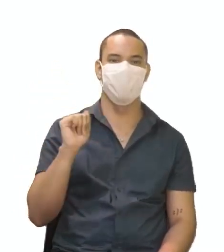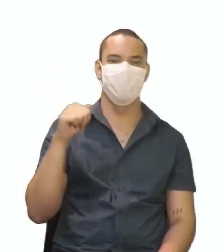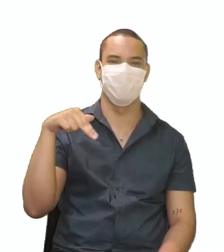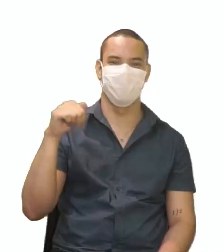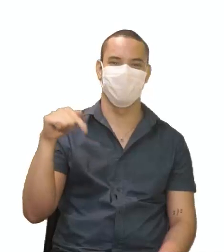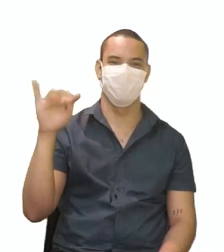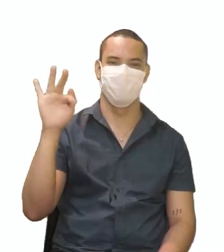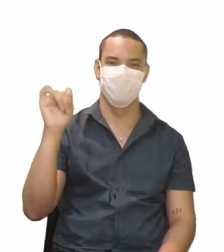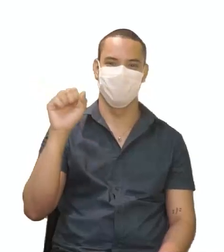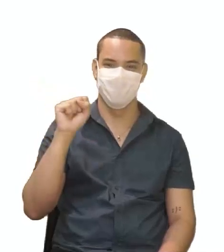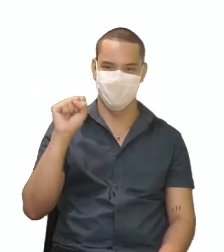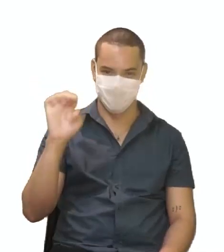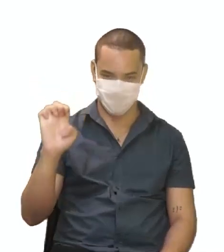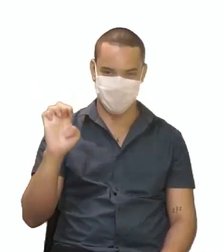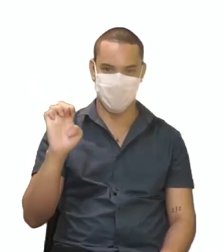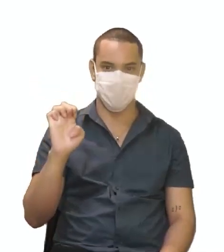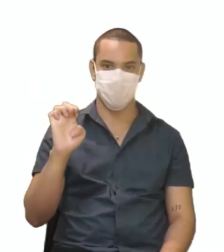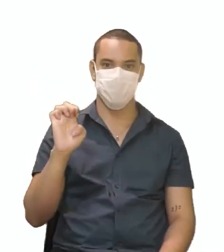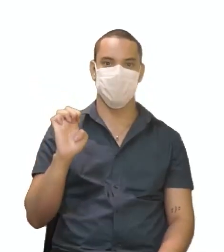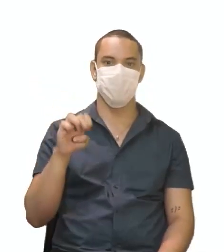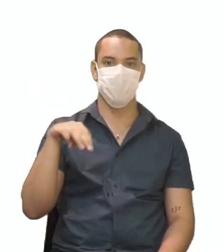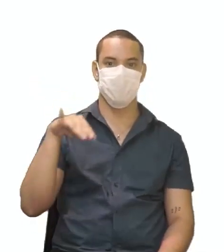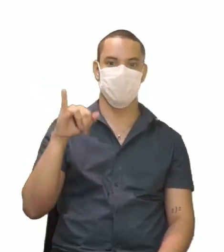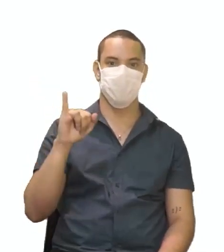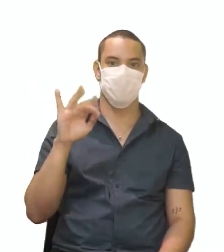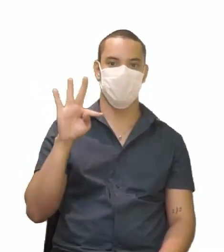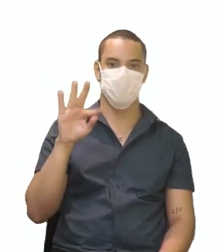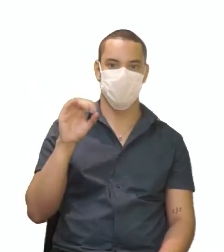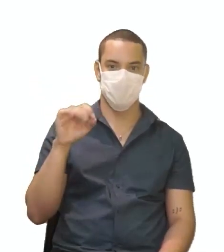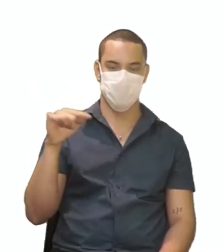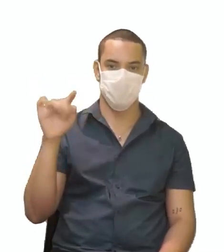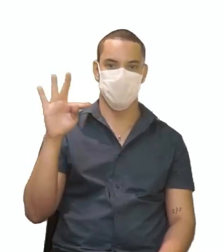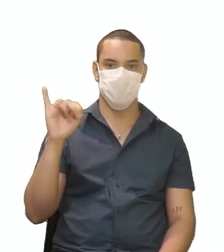anáfase. Na anáfase